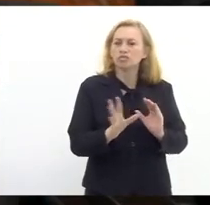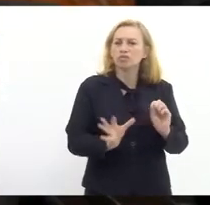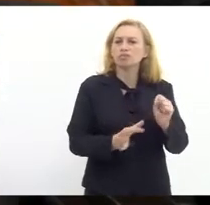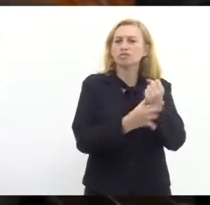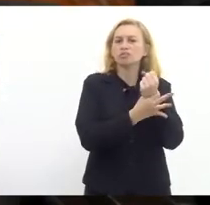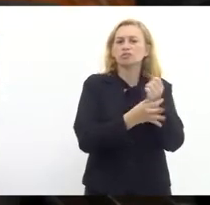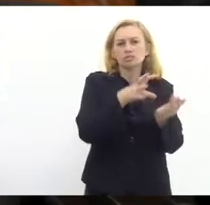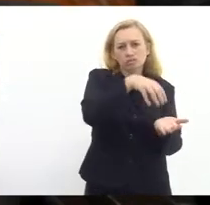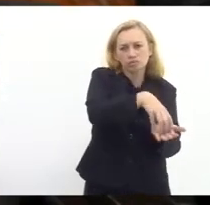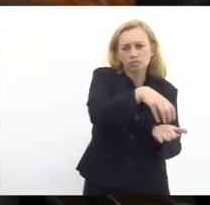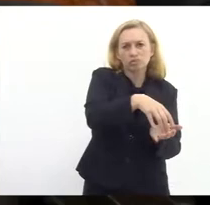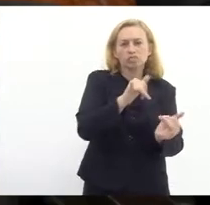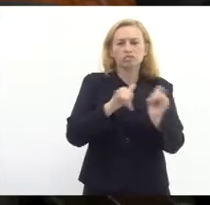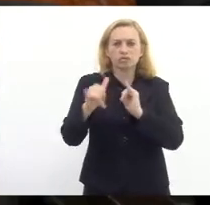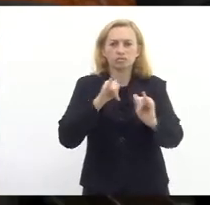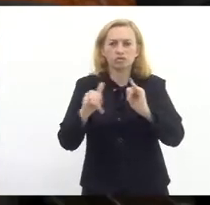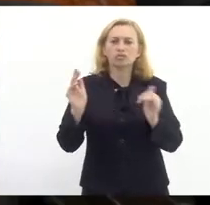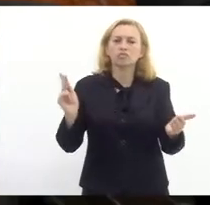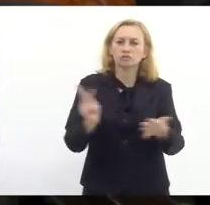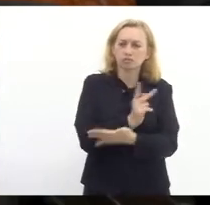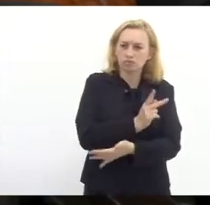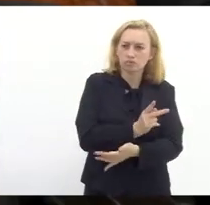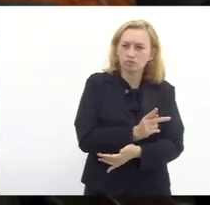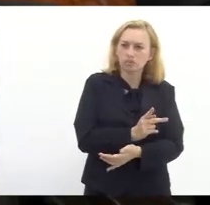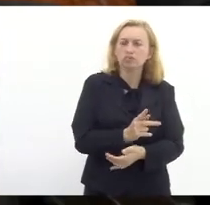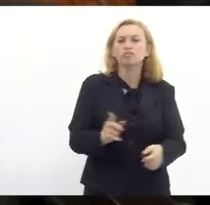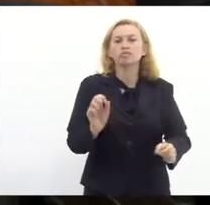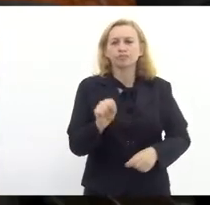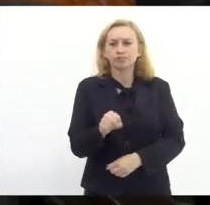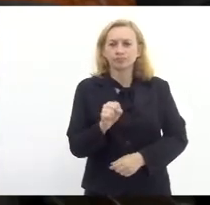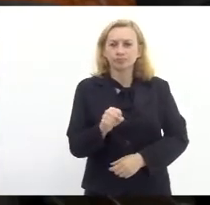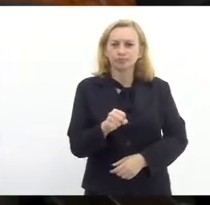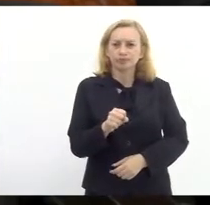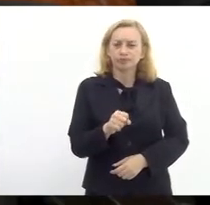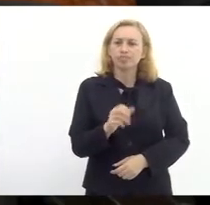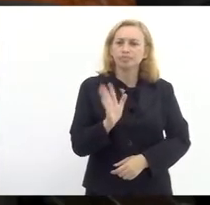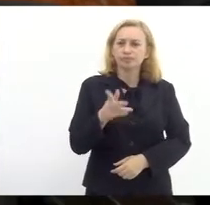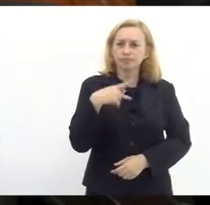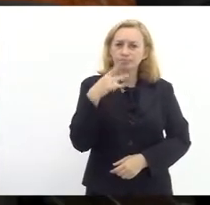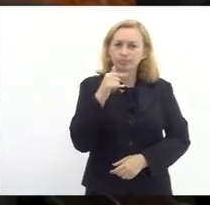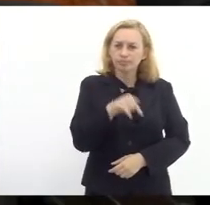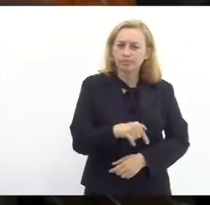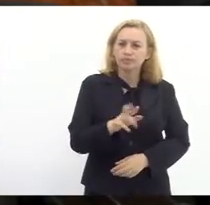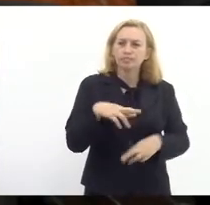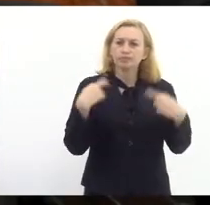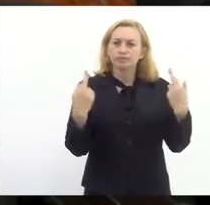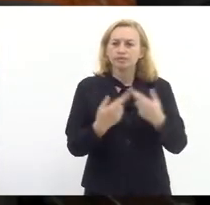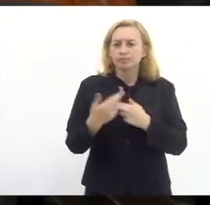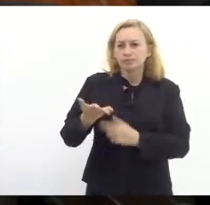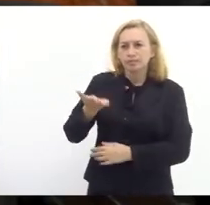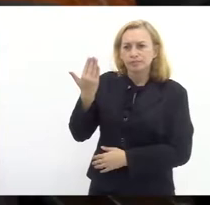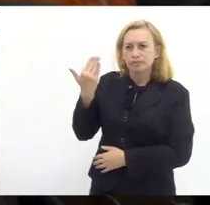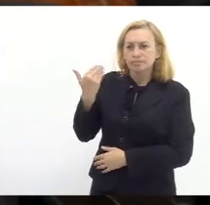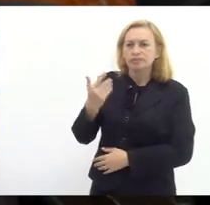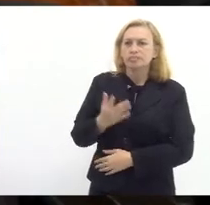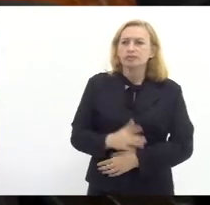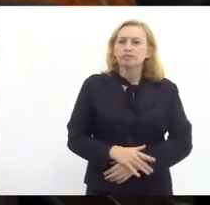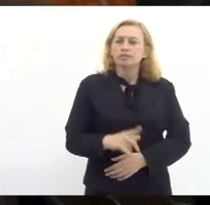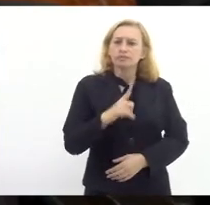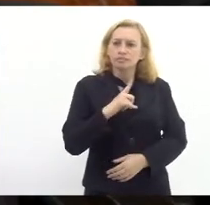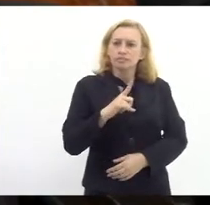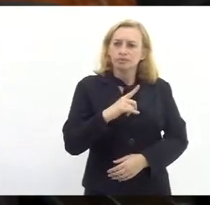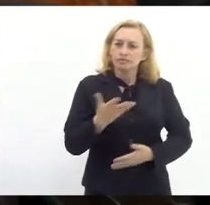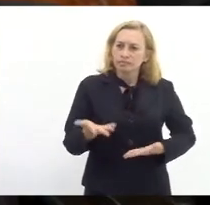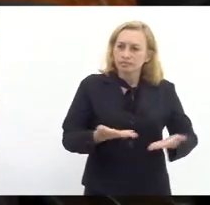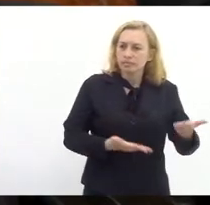segurança para informá-los do que estava acontecendo, e ainda assim, como já foi dito aqui nas reuniões anteriores, a gente tem